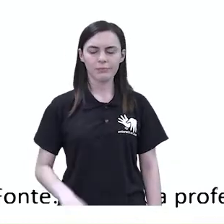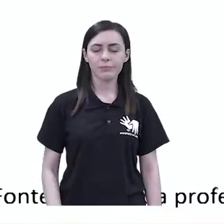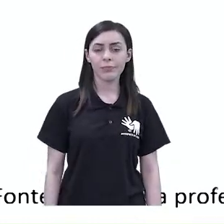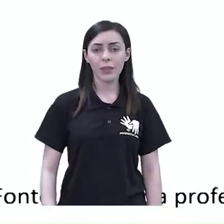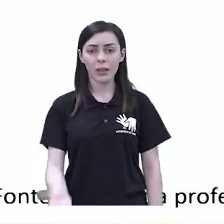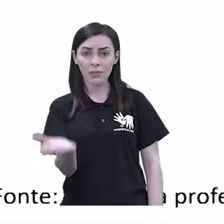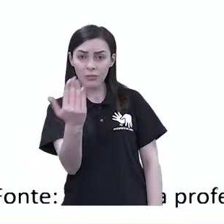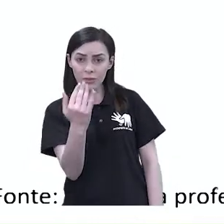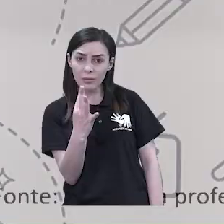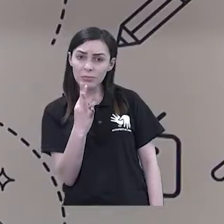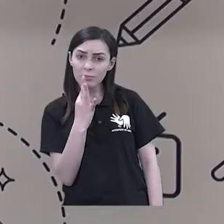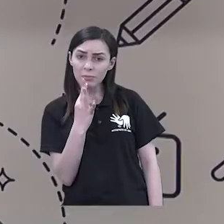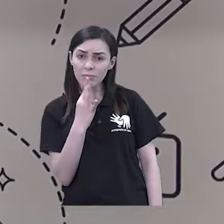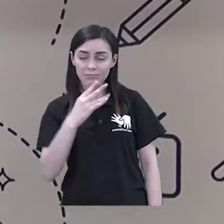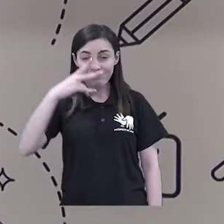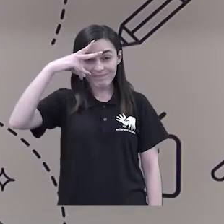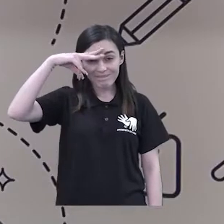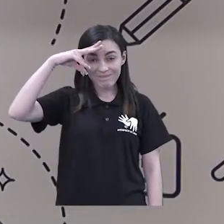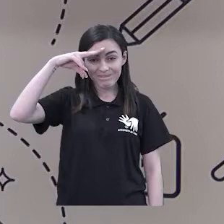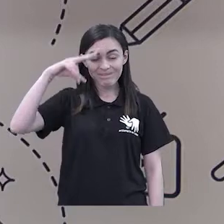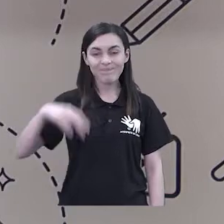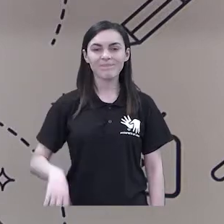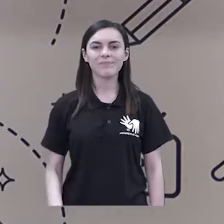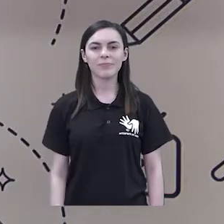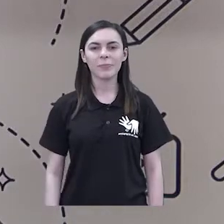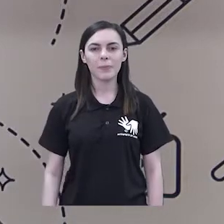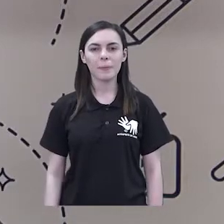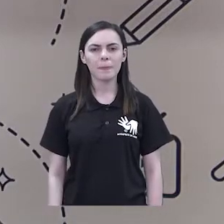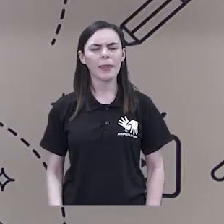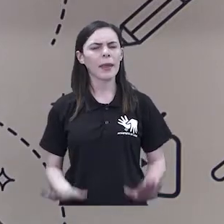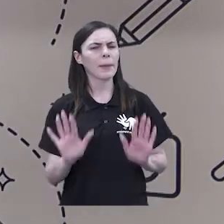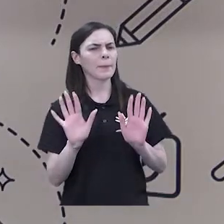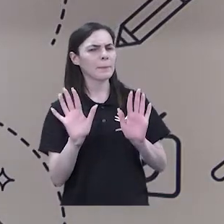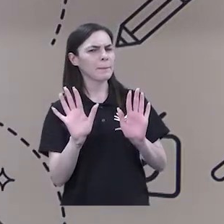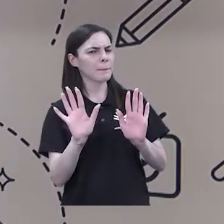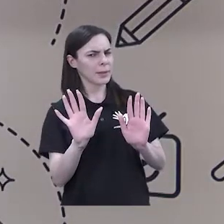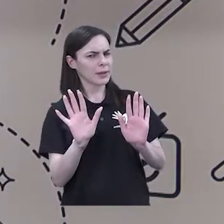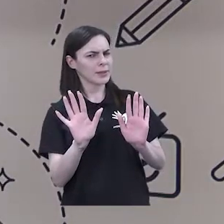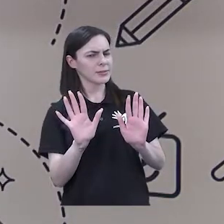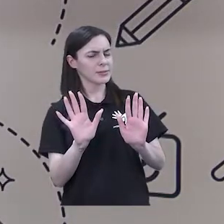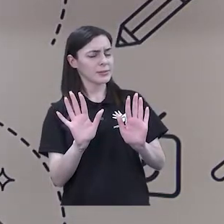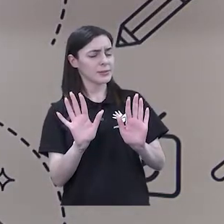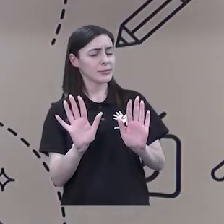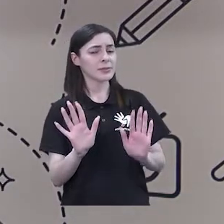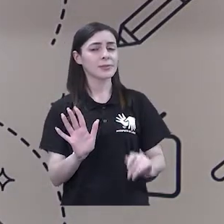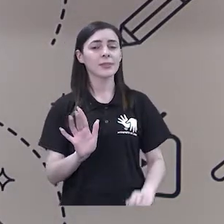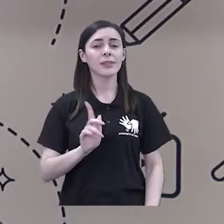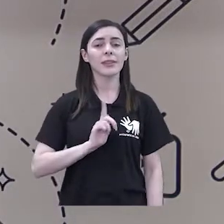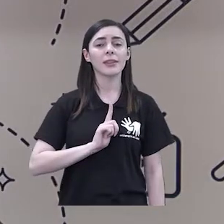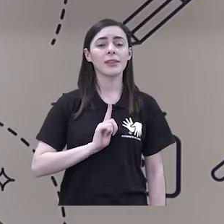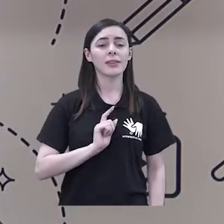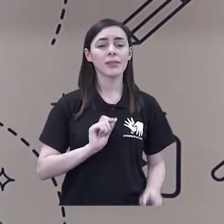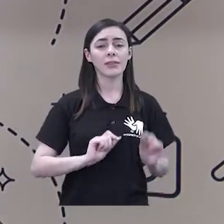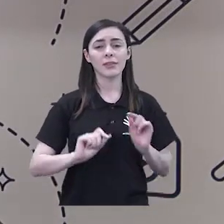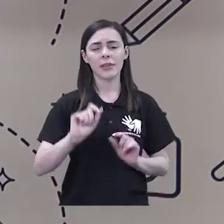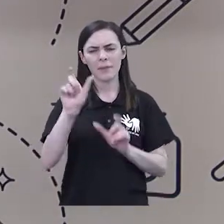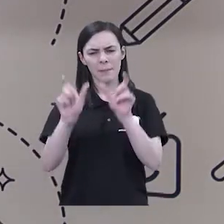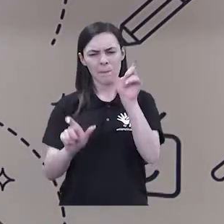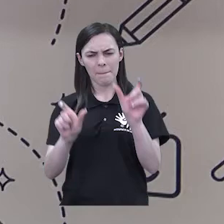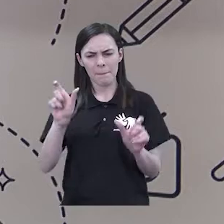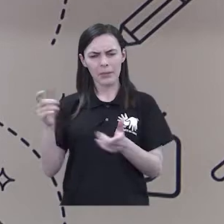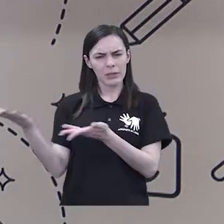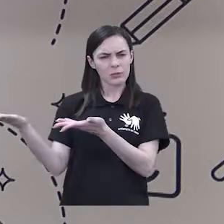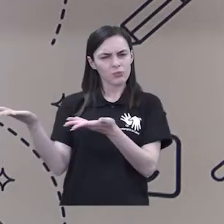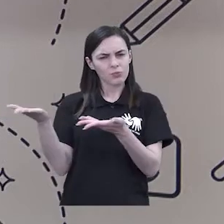então conhecer um pouco desta história? Mas para isso, nós vamos ter alguns